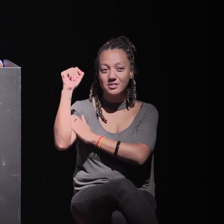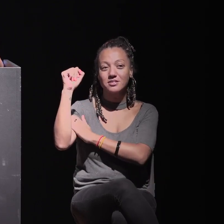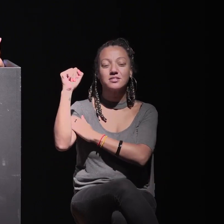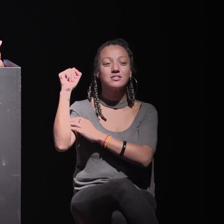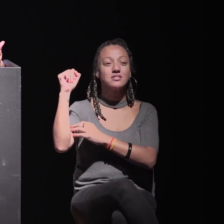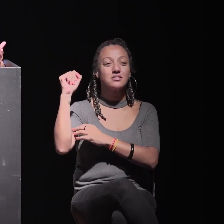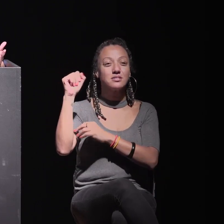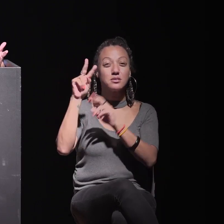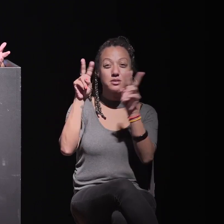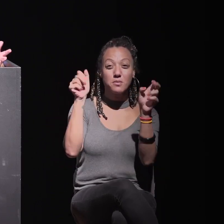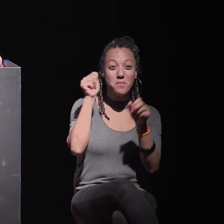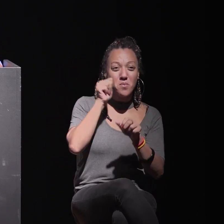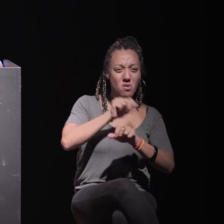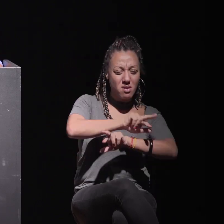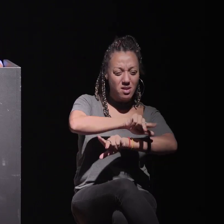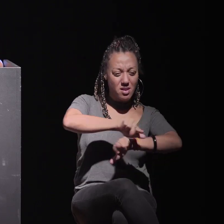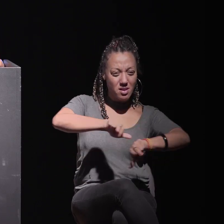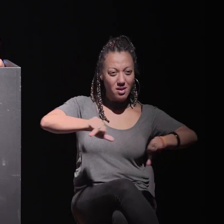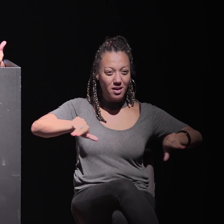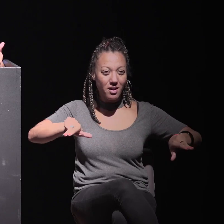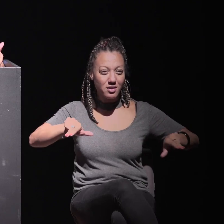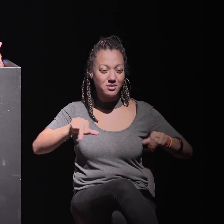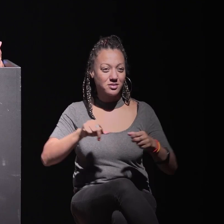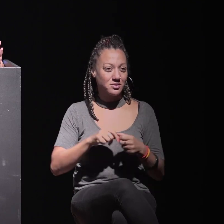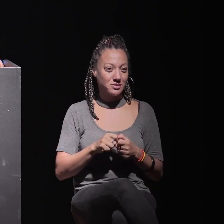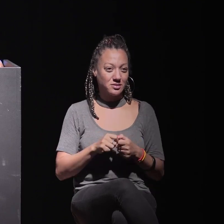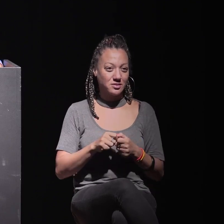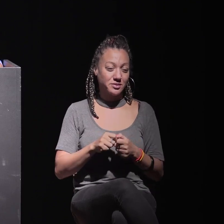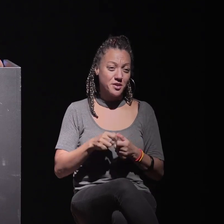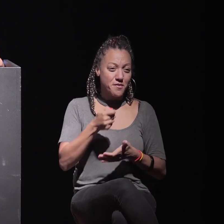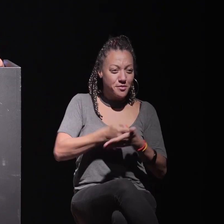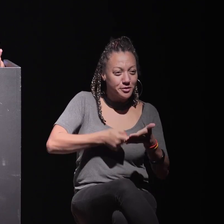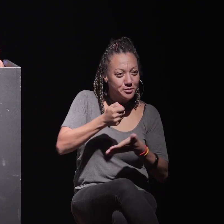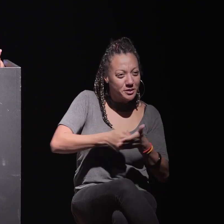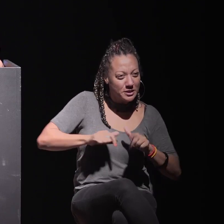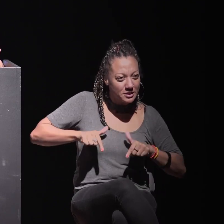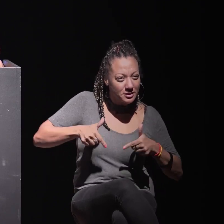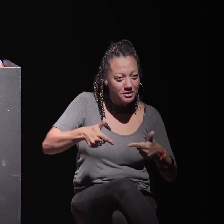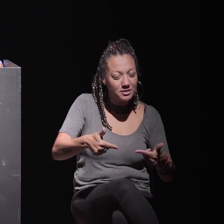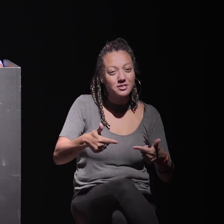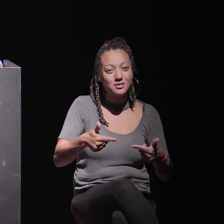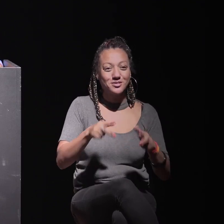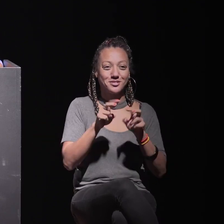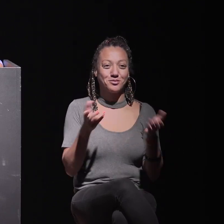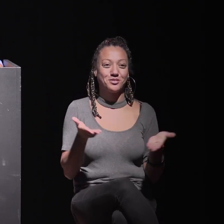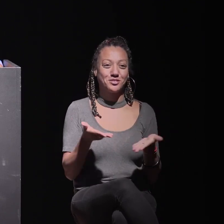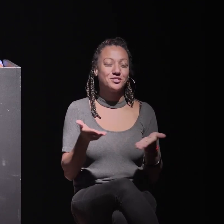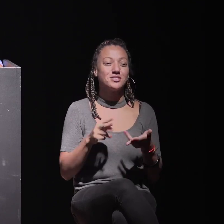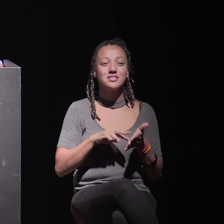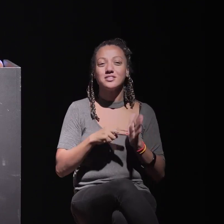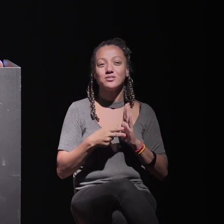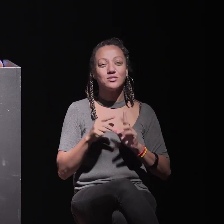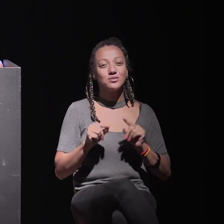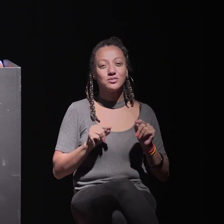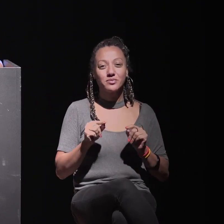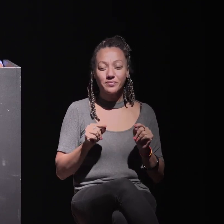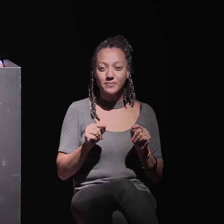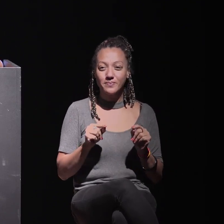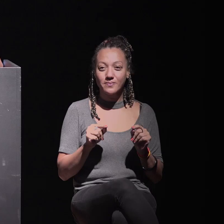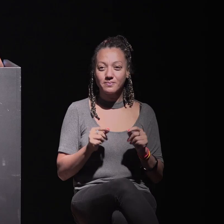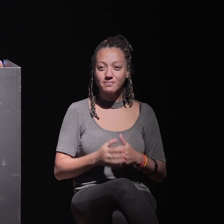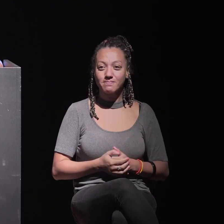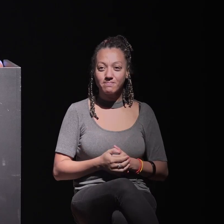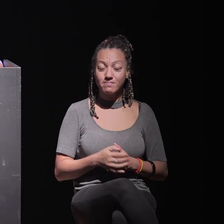tema Mulheres no Plural, Feminismos e Ativismos, que é o nosso tema de hoje, é mostrar o